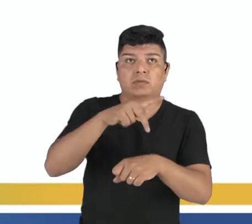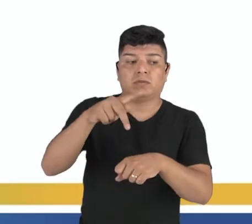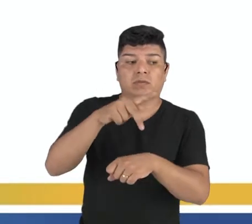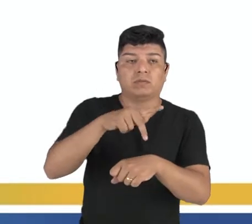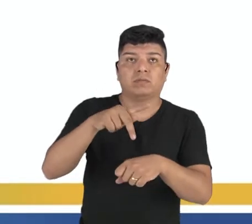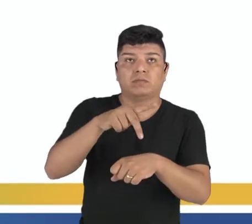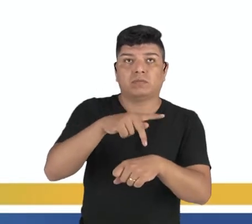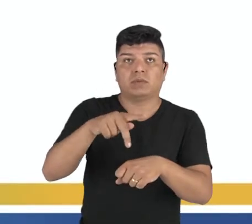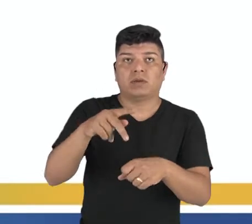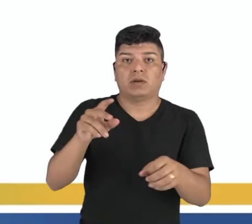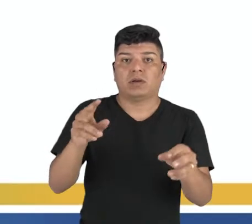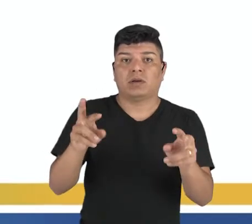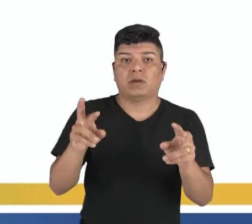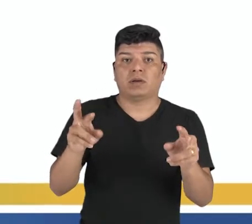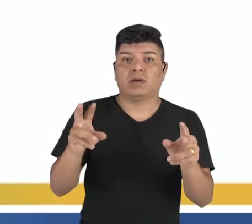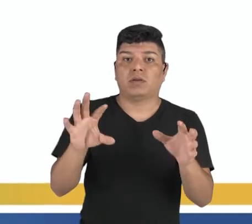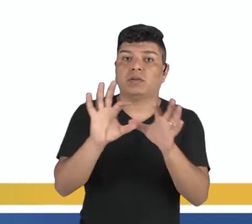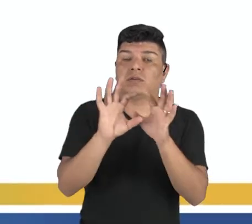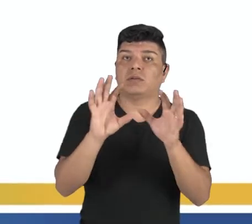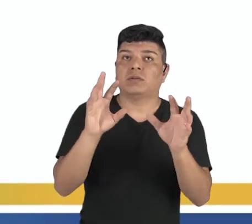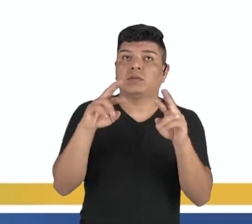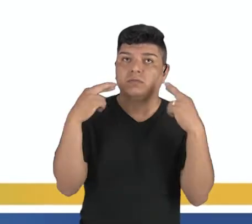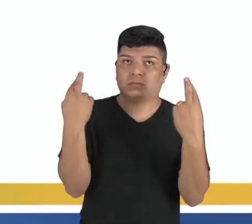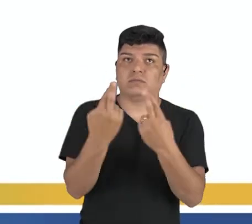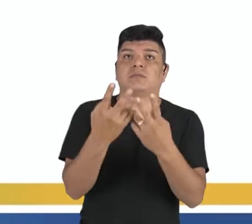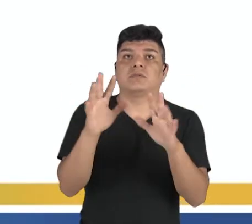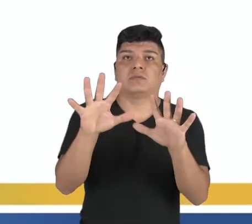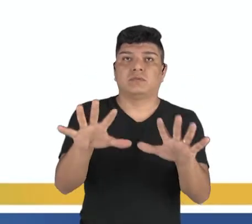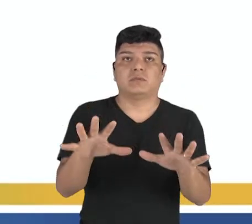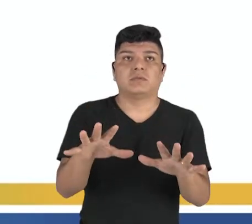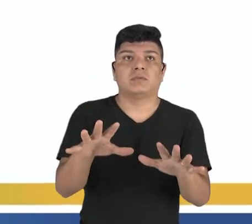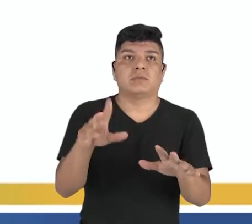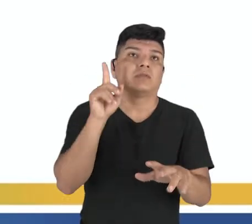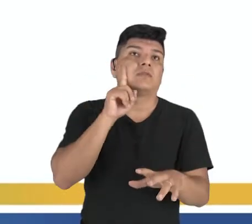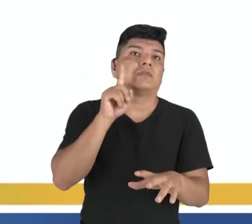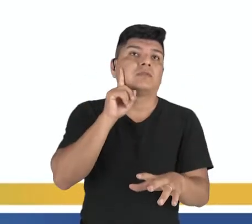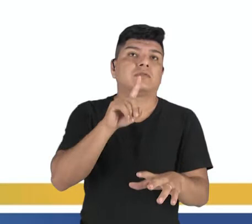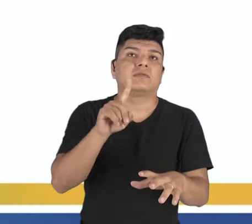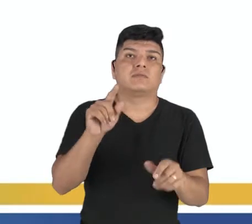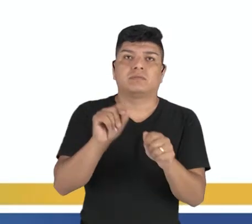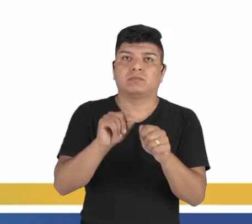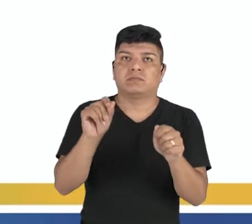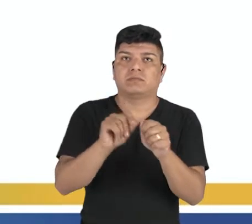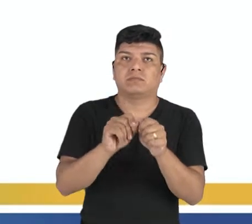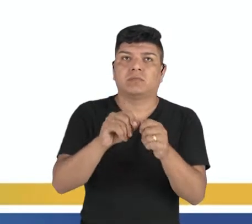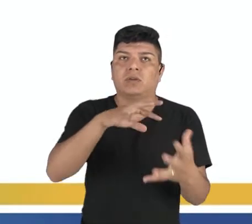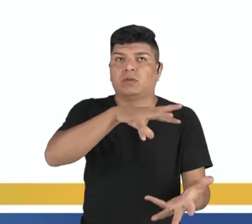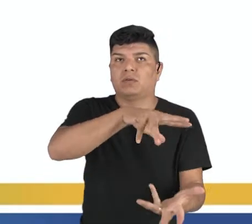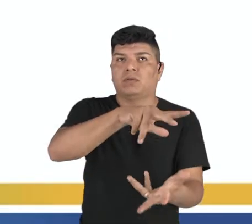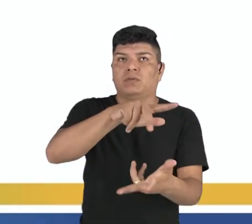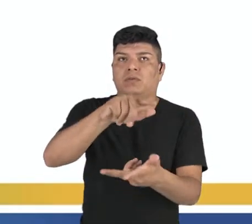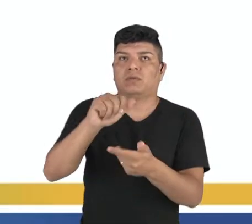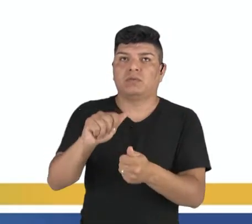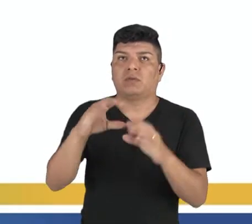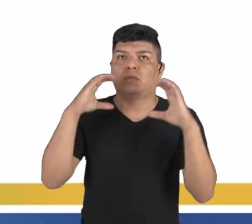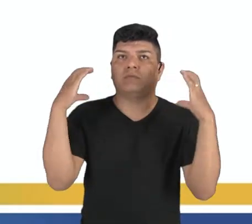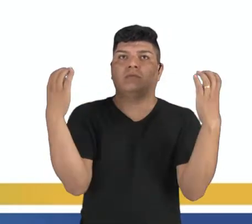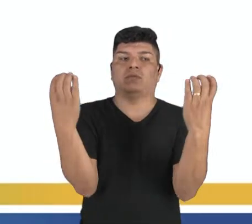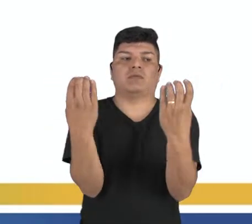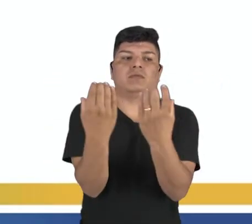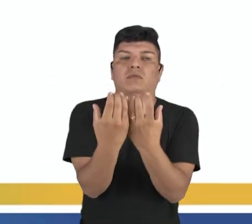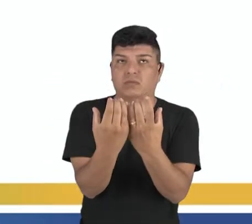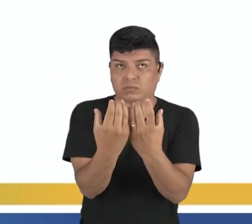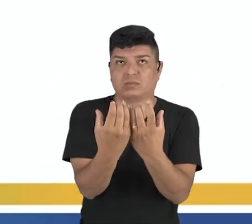na época, se reuniram em Washington, D.C. e fizeram uma conferência mundial sobre esta